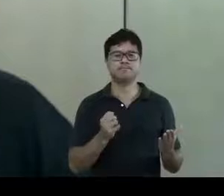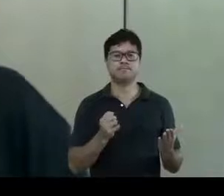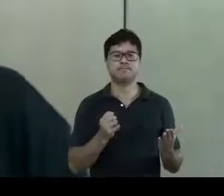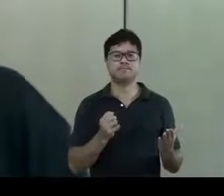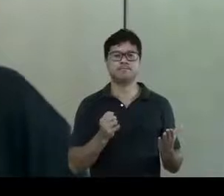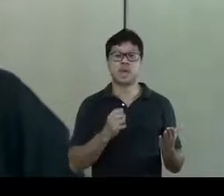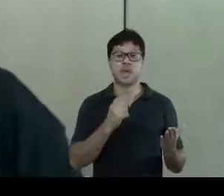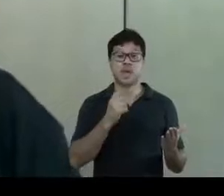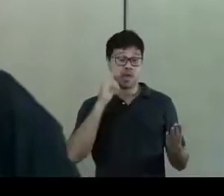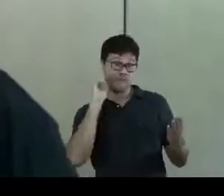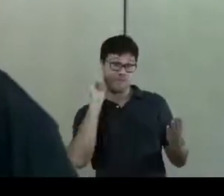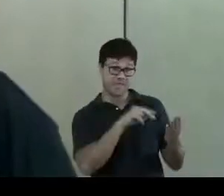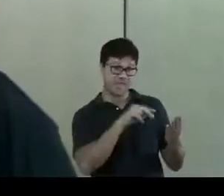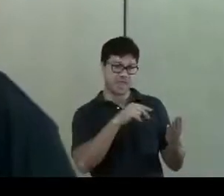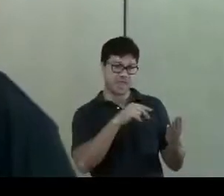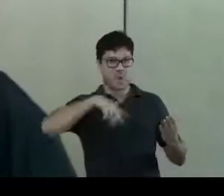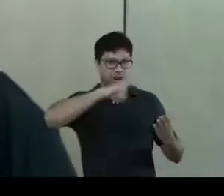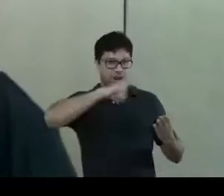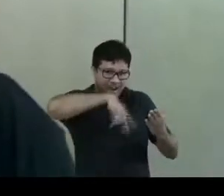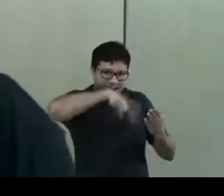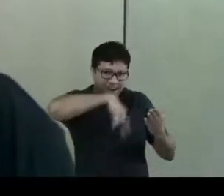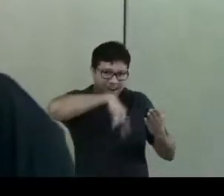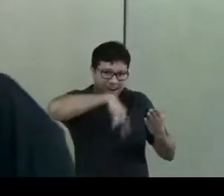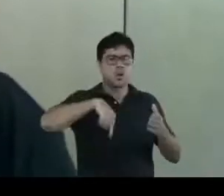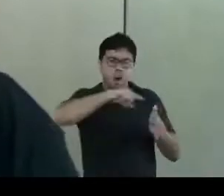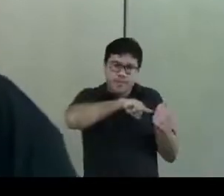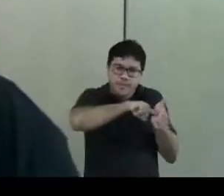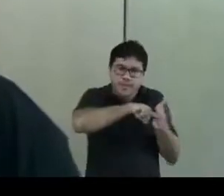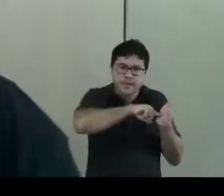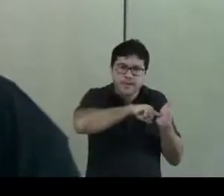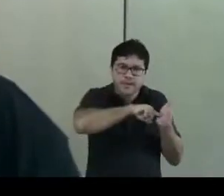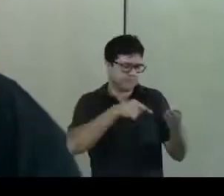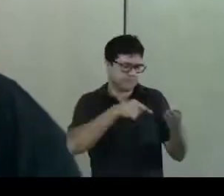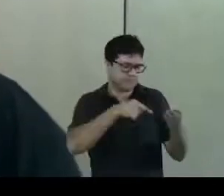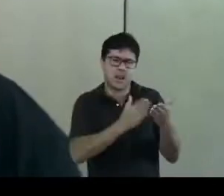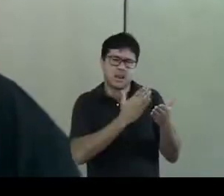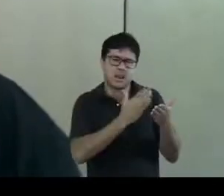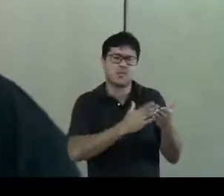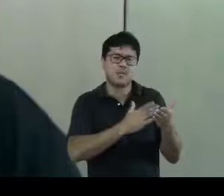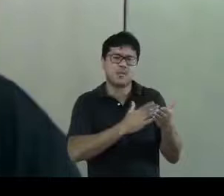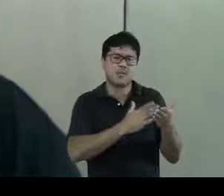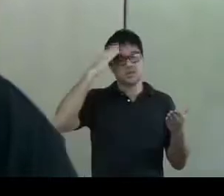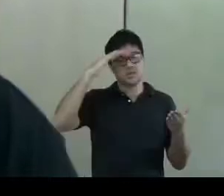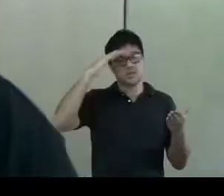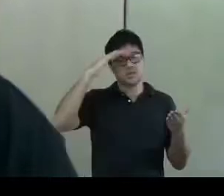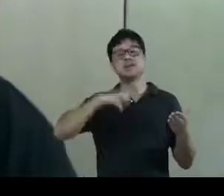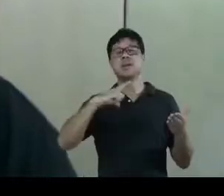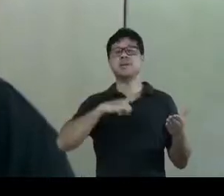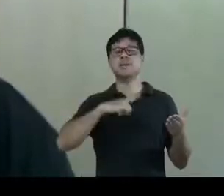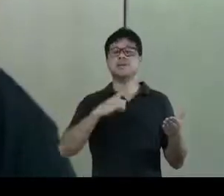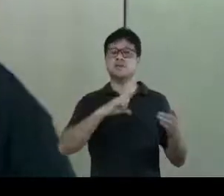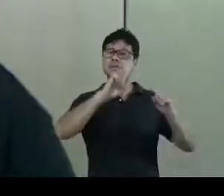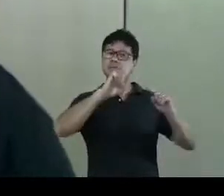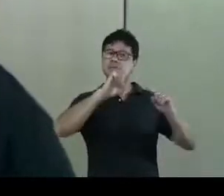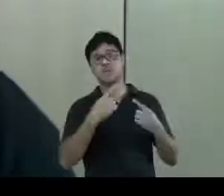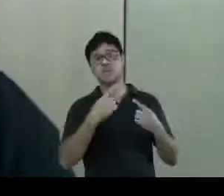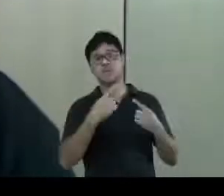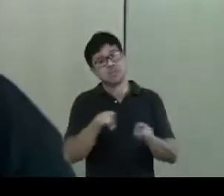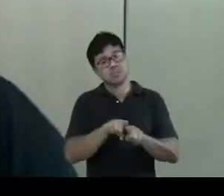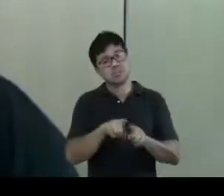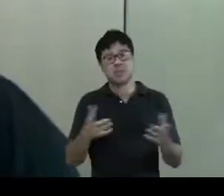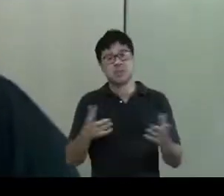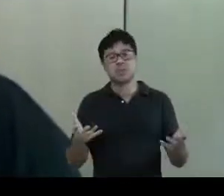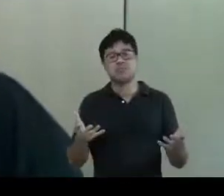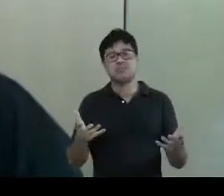se apresentar para nós leitores, para nós pesquisadores, a gente entende efetivamente que existe um desafio também do ponto